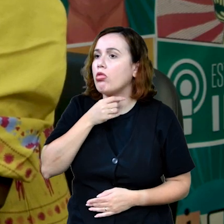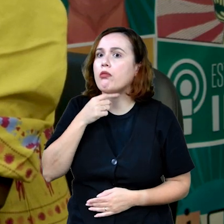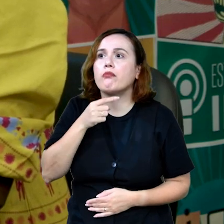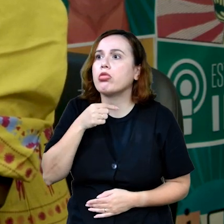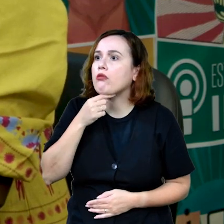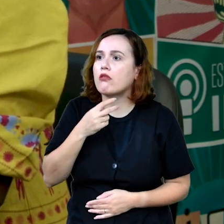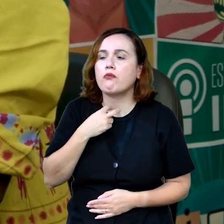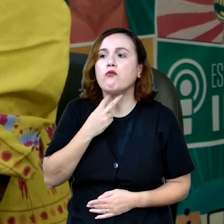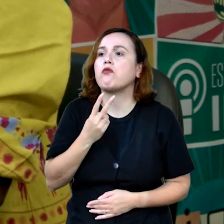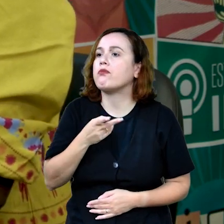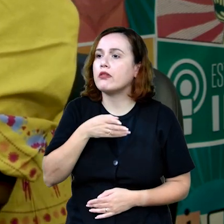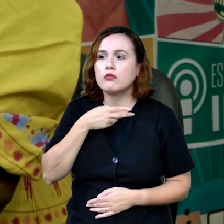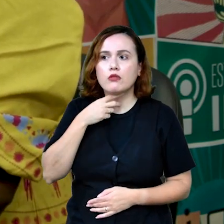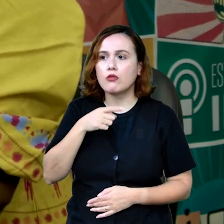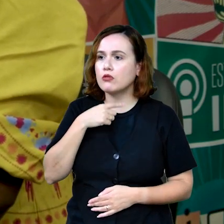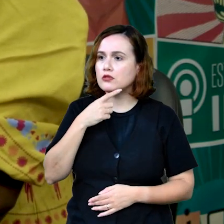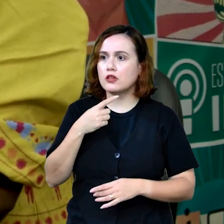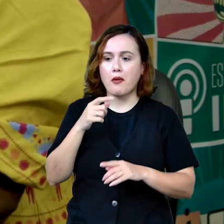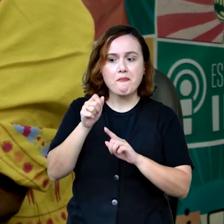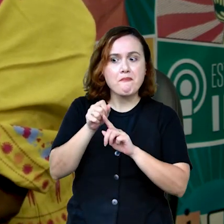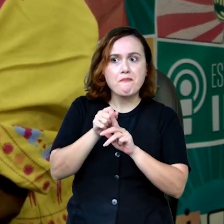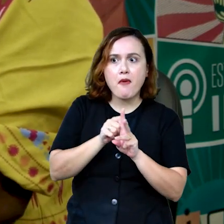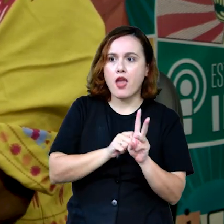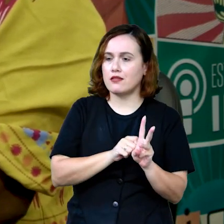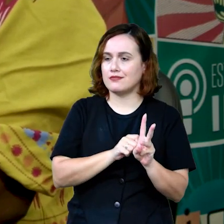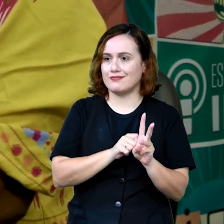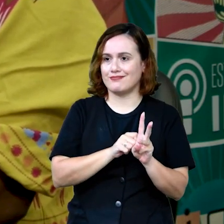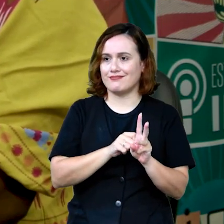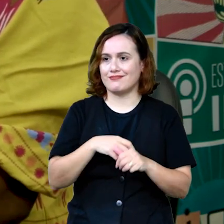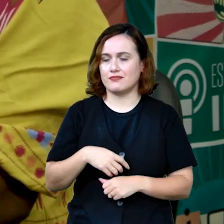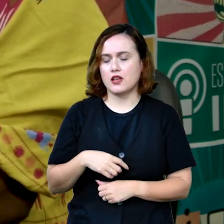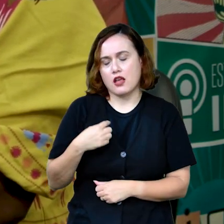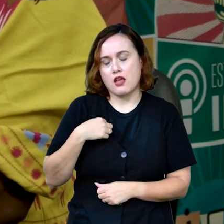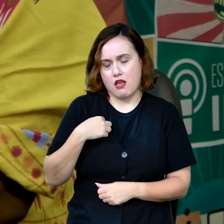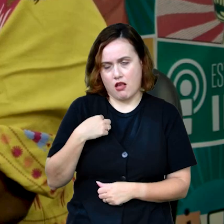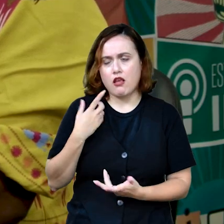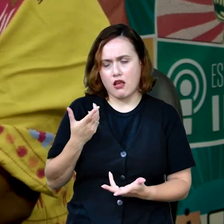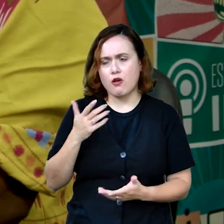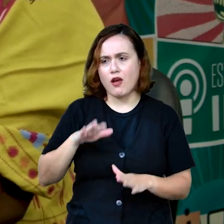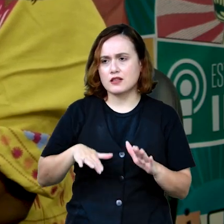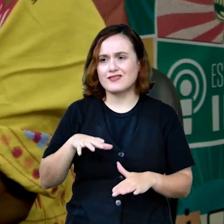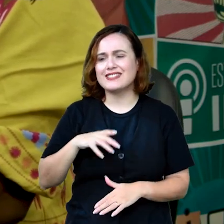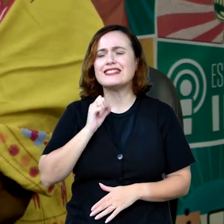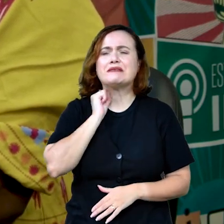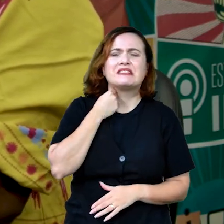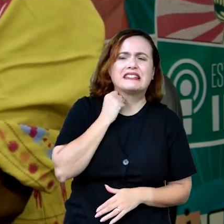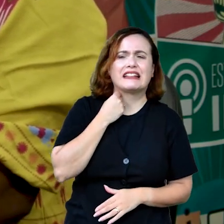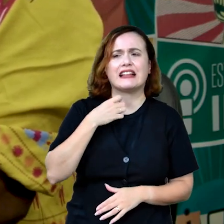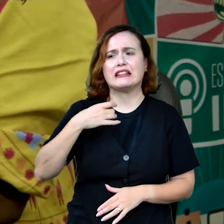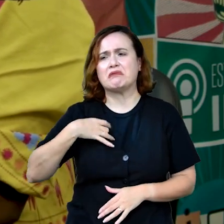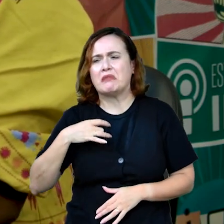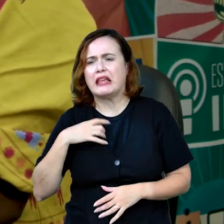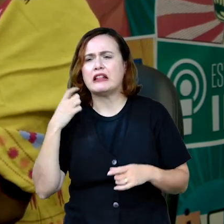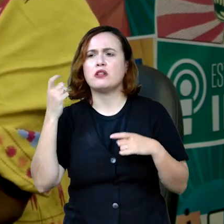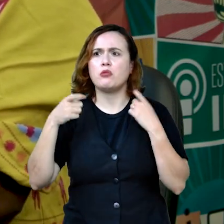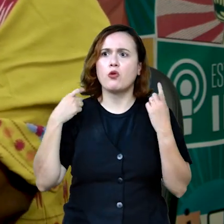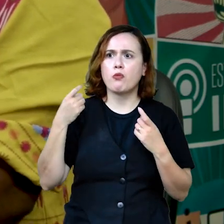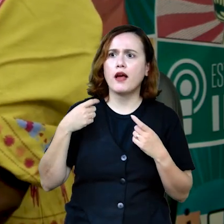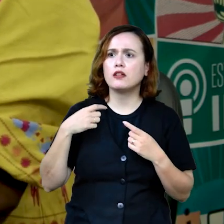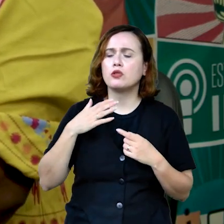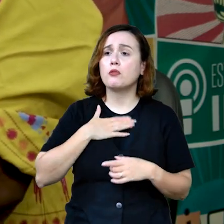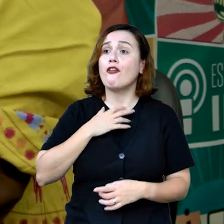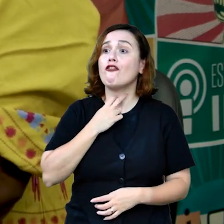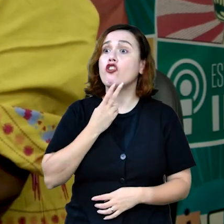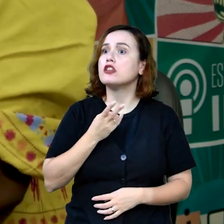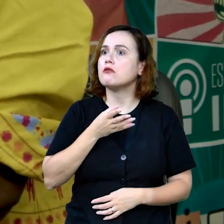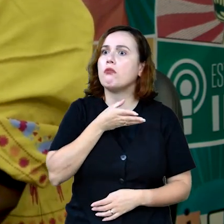voz. Que é isso, né? Eu, quando estou muito estressada, com muito medo, muito triste, muito preocupada, eu perco a